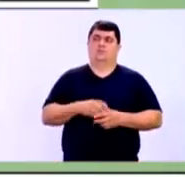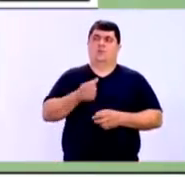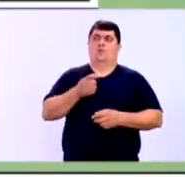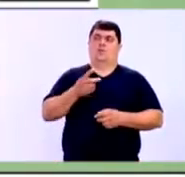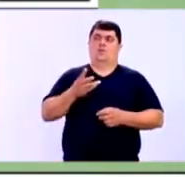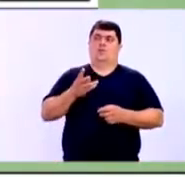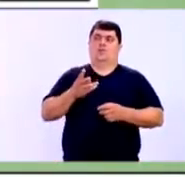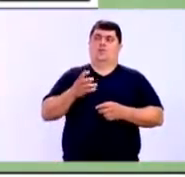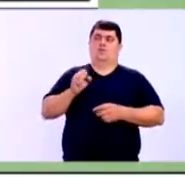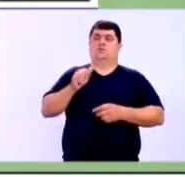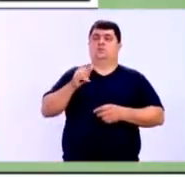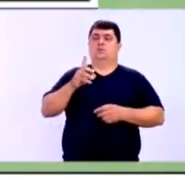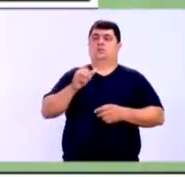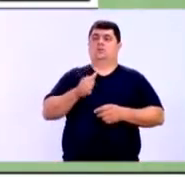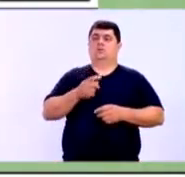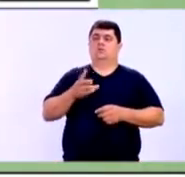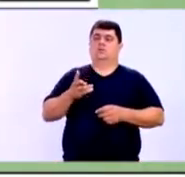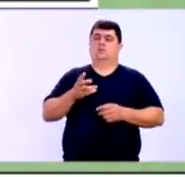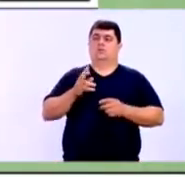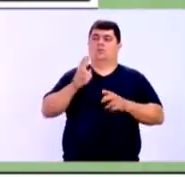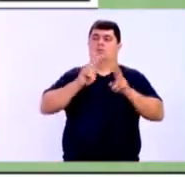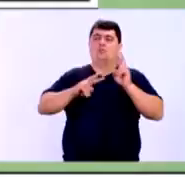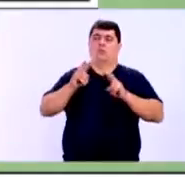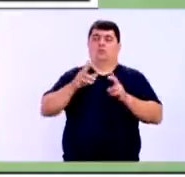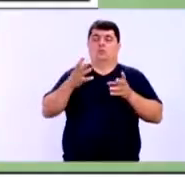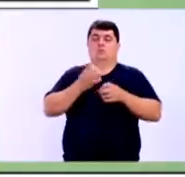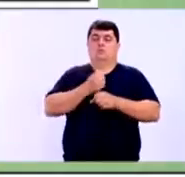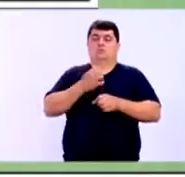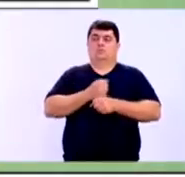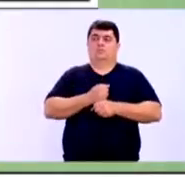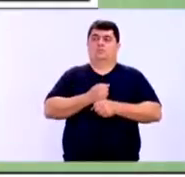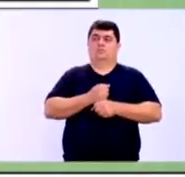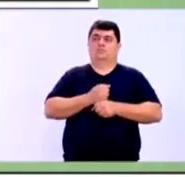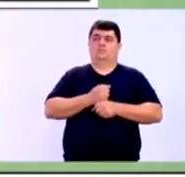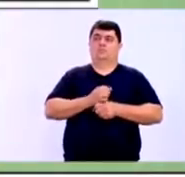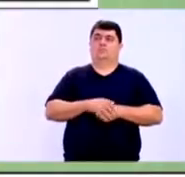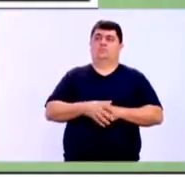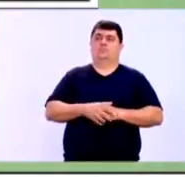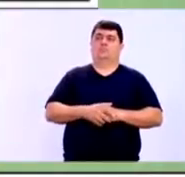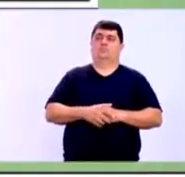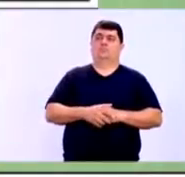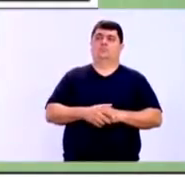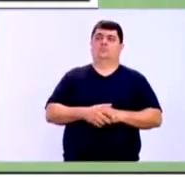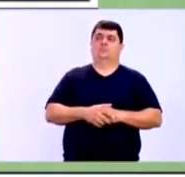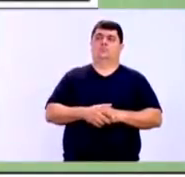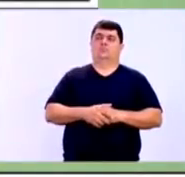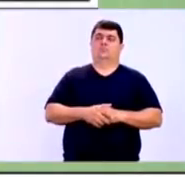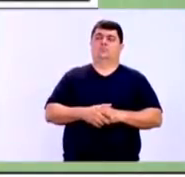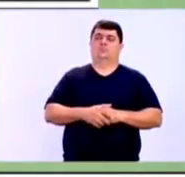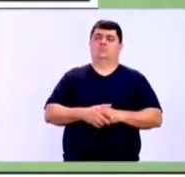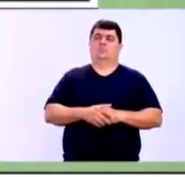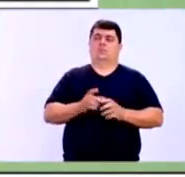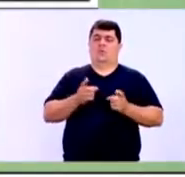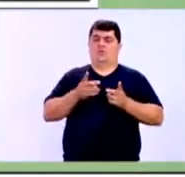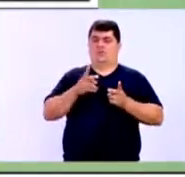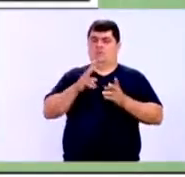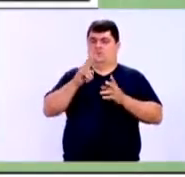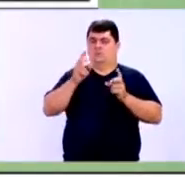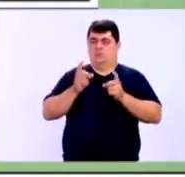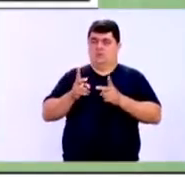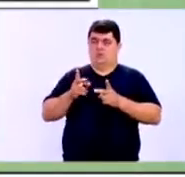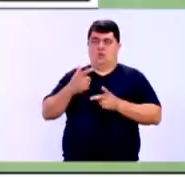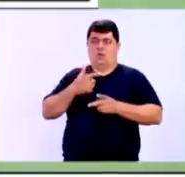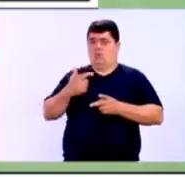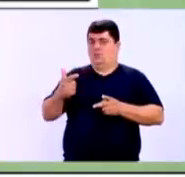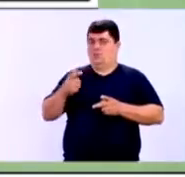Quantidade, valor, valor total. Nós temos que dar a saída dela aqui. Mas que valor é esse? É o valor da venda?